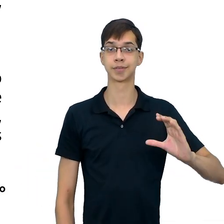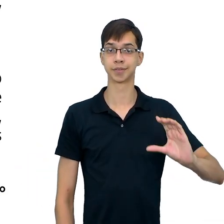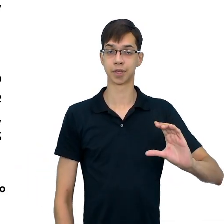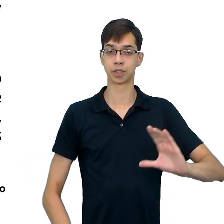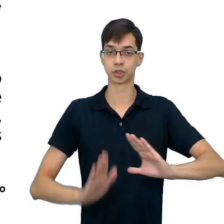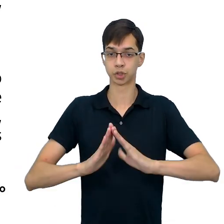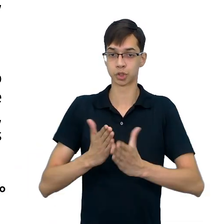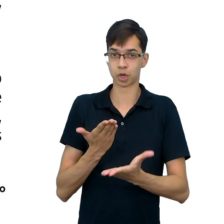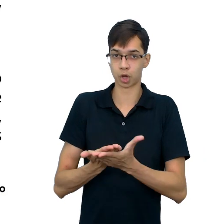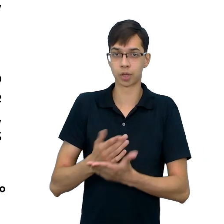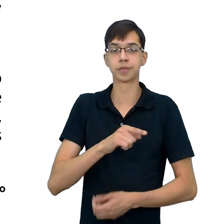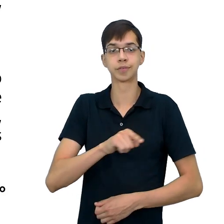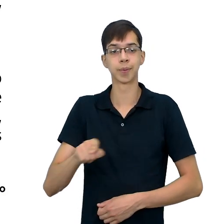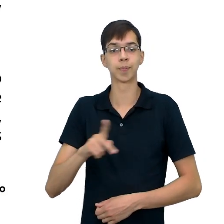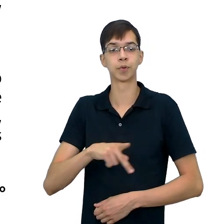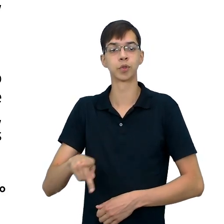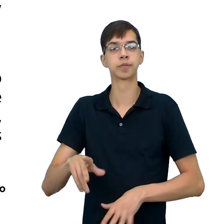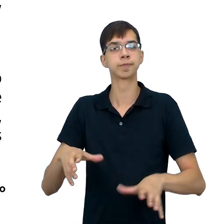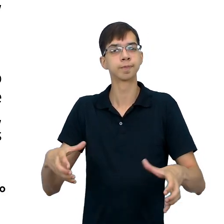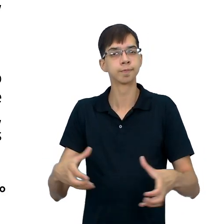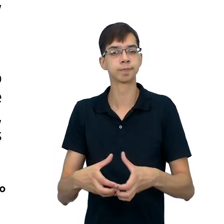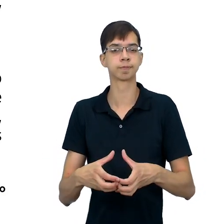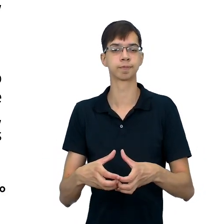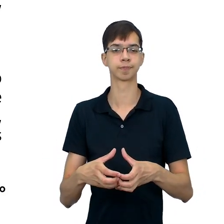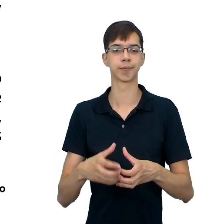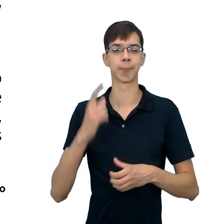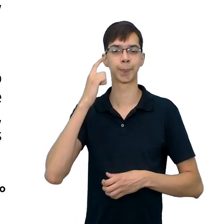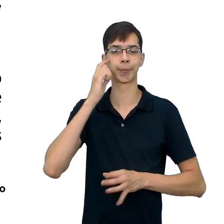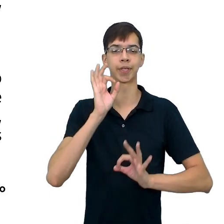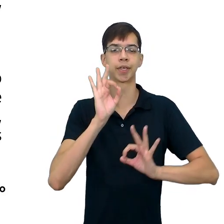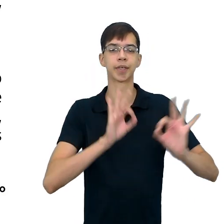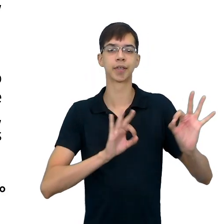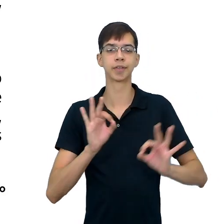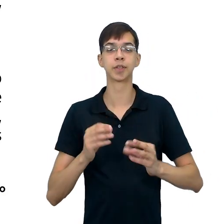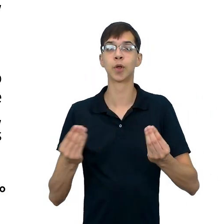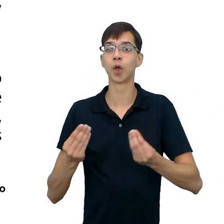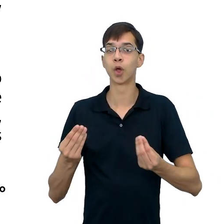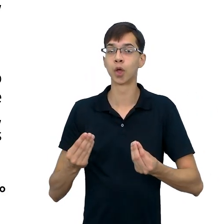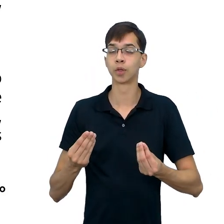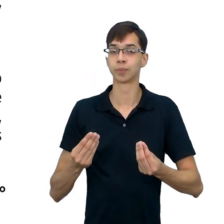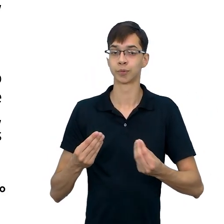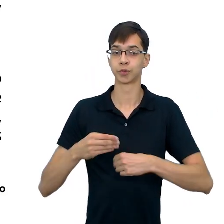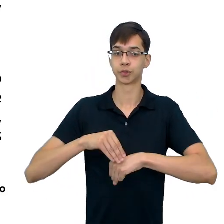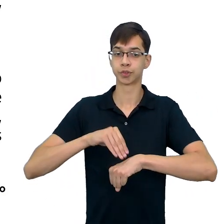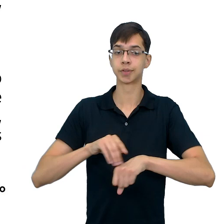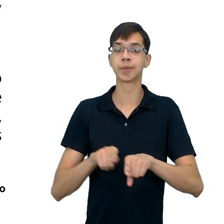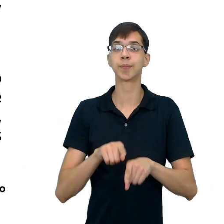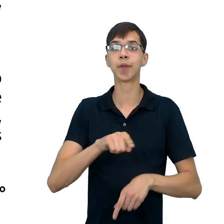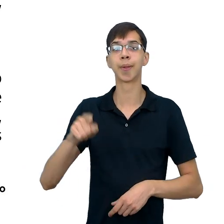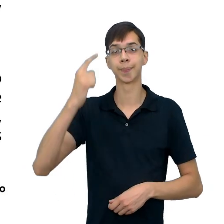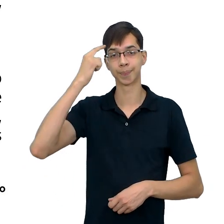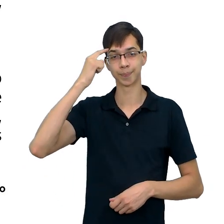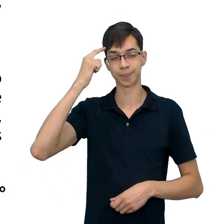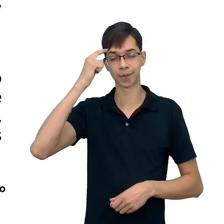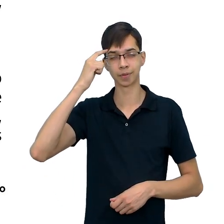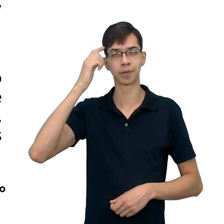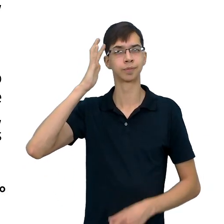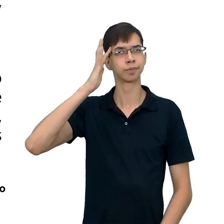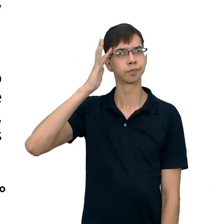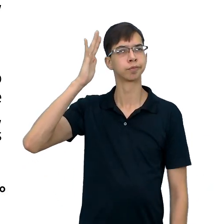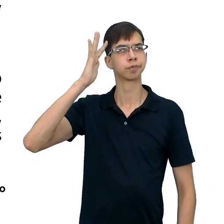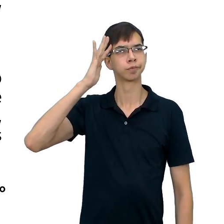analisar essa formação e também pensar de que maneira as sugestões aqui apresentadas, elas poderão